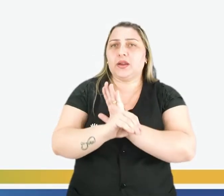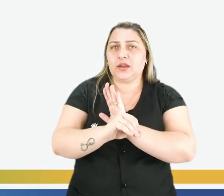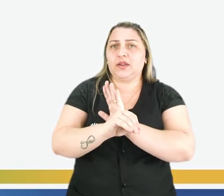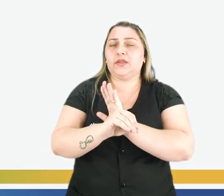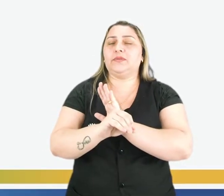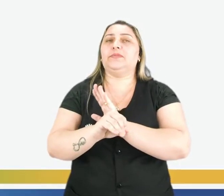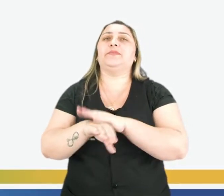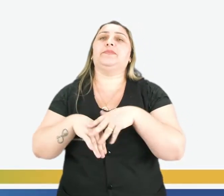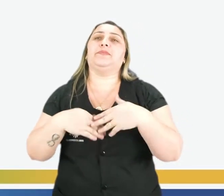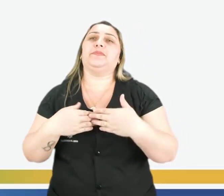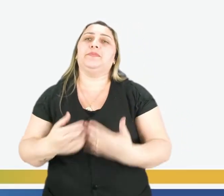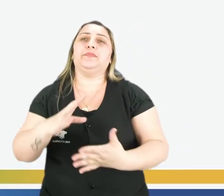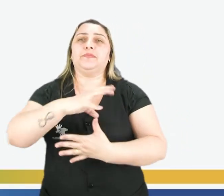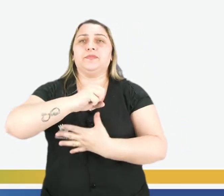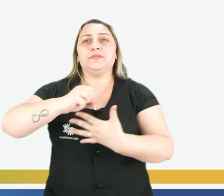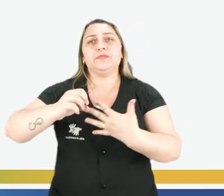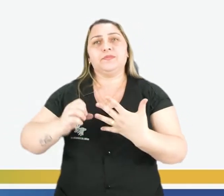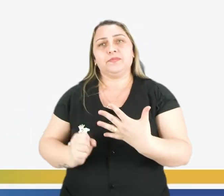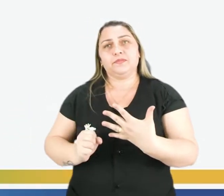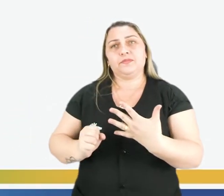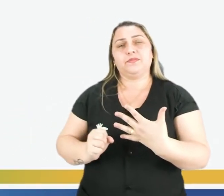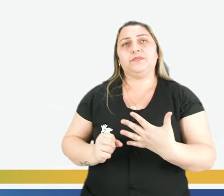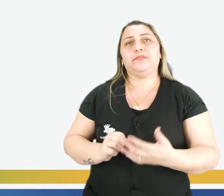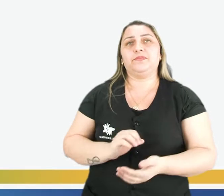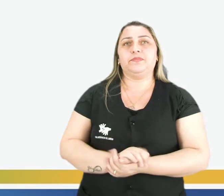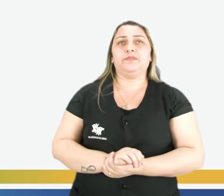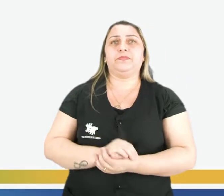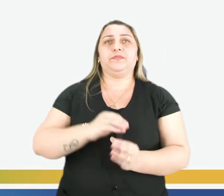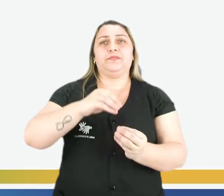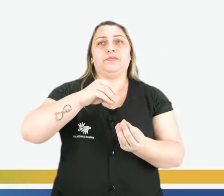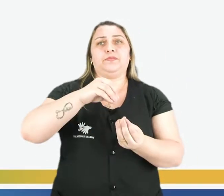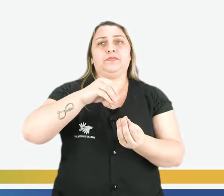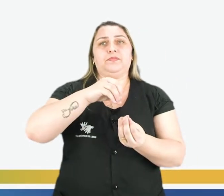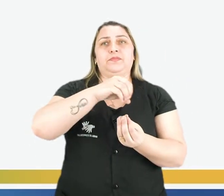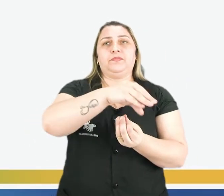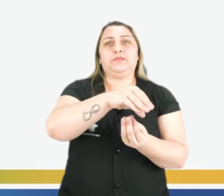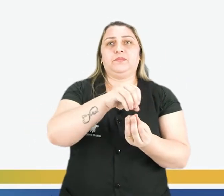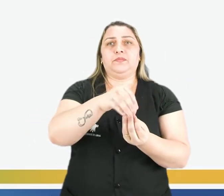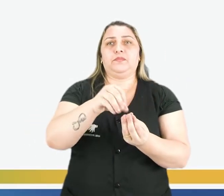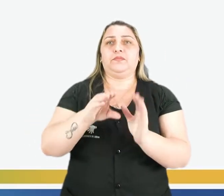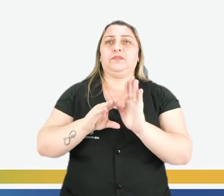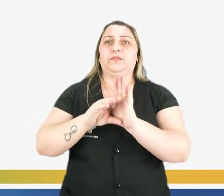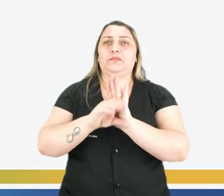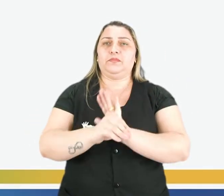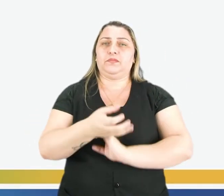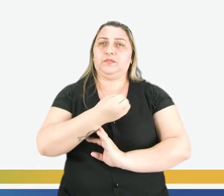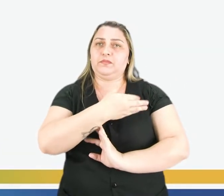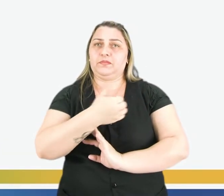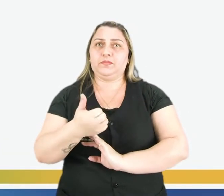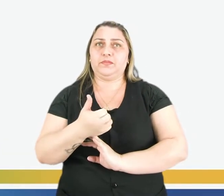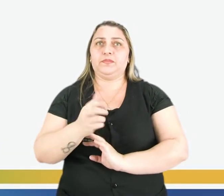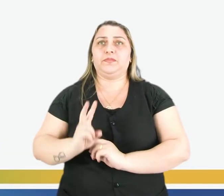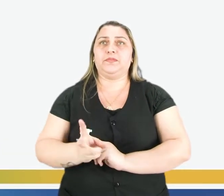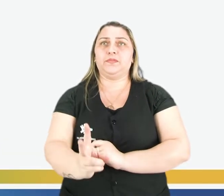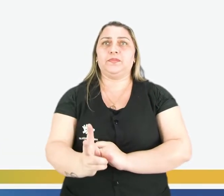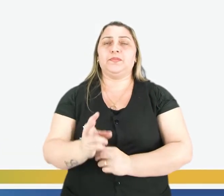Então, nesta cadeia, os decompositores são aí, ó, os fungos e as bactérias. Tudo bem? Vamos